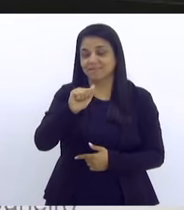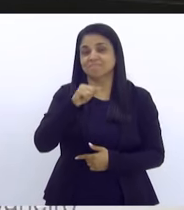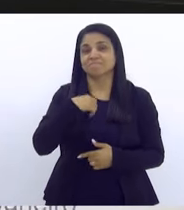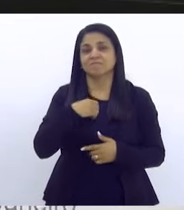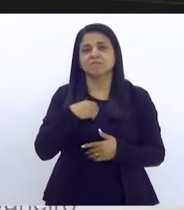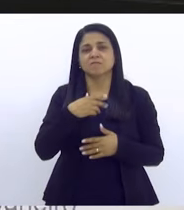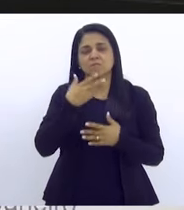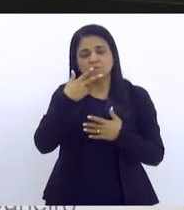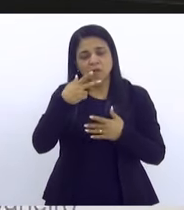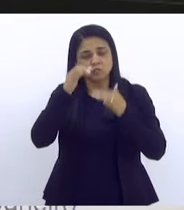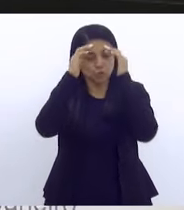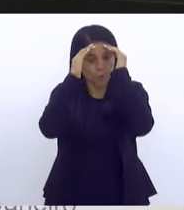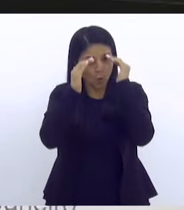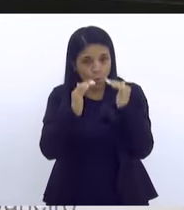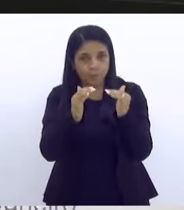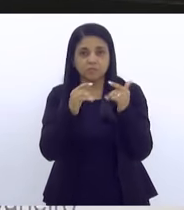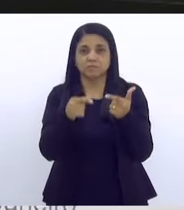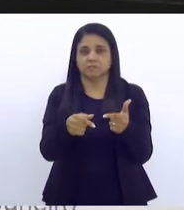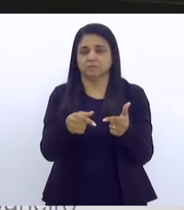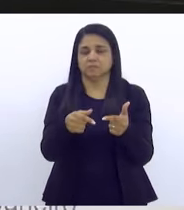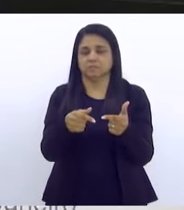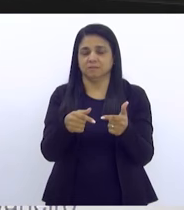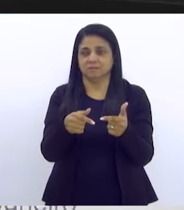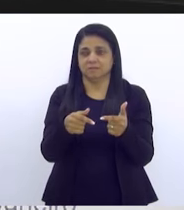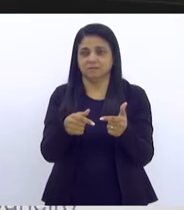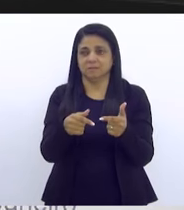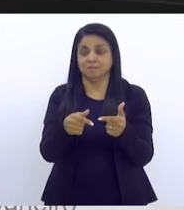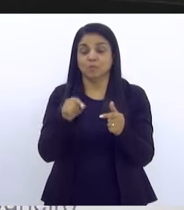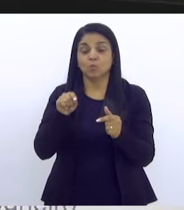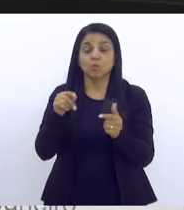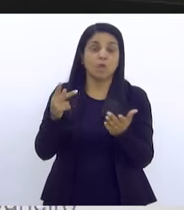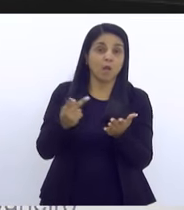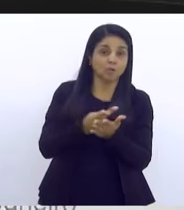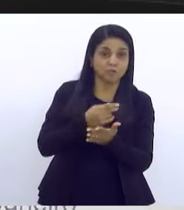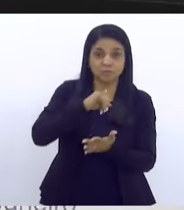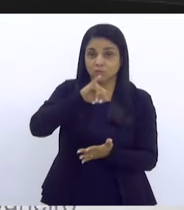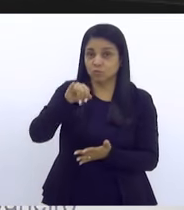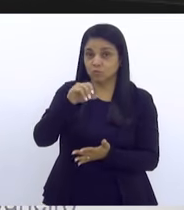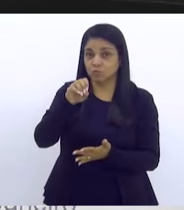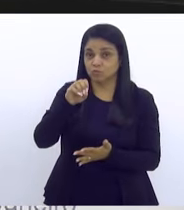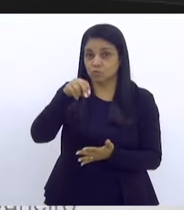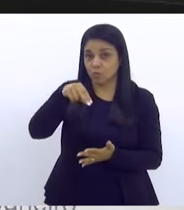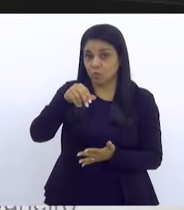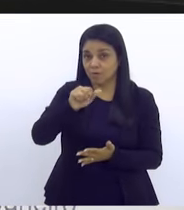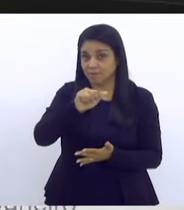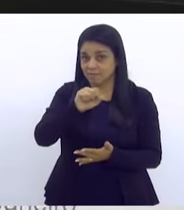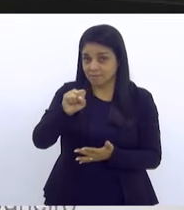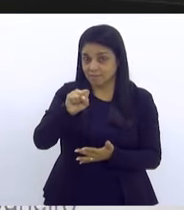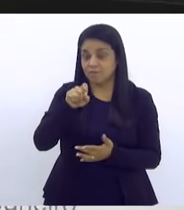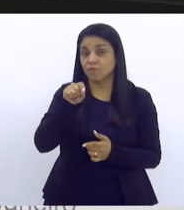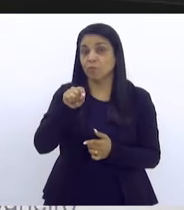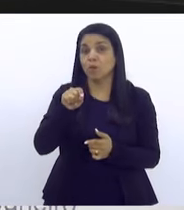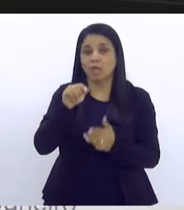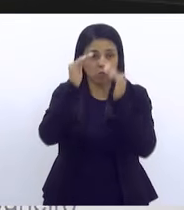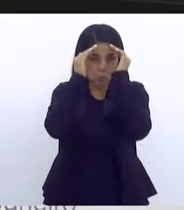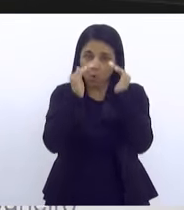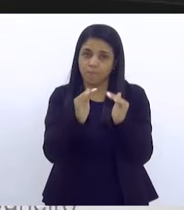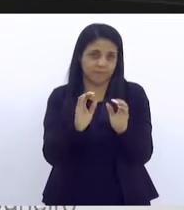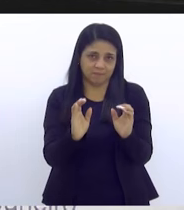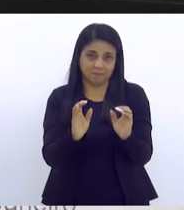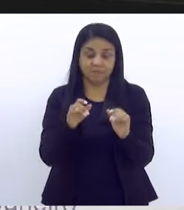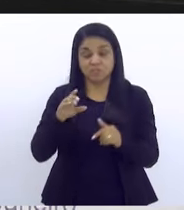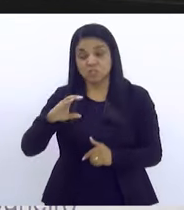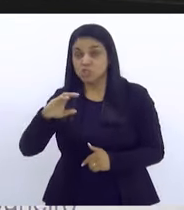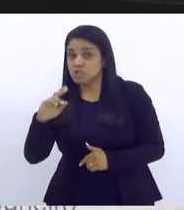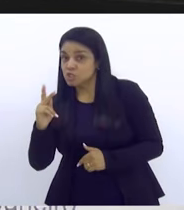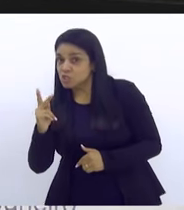né? Falando sobre obediência, e o que ocorreu com o Jonas foi a desobediência. Sendo que o Chiquinho sempre